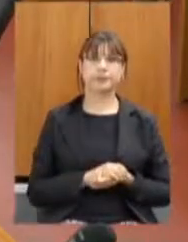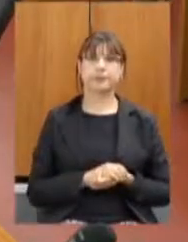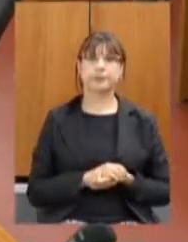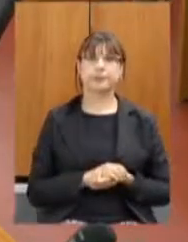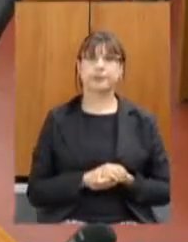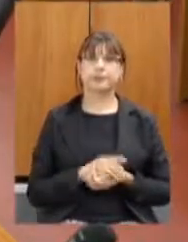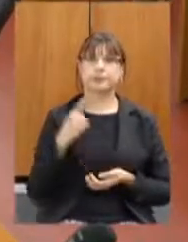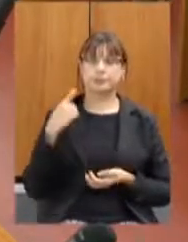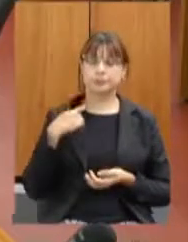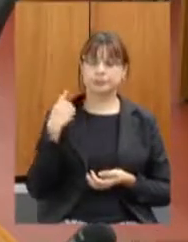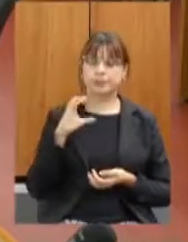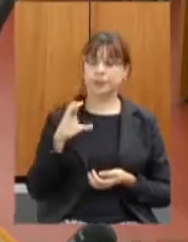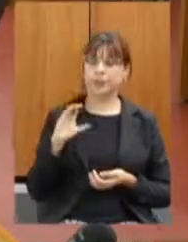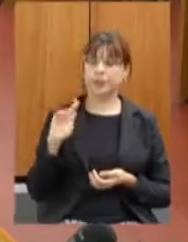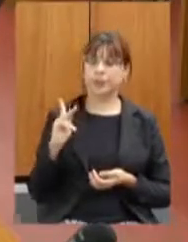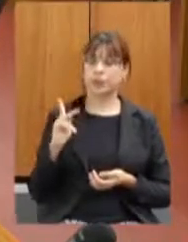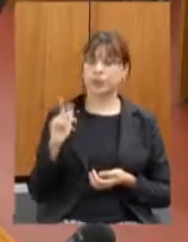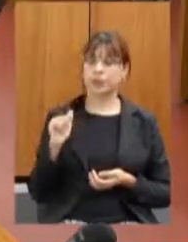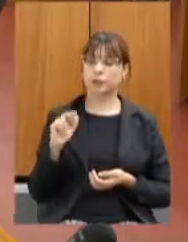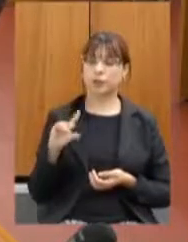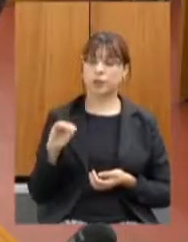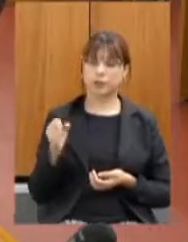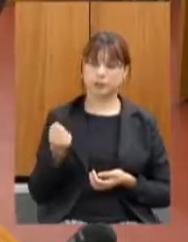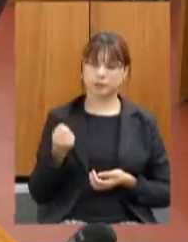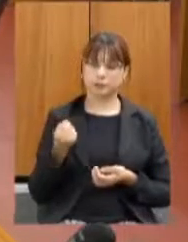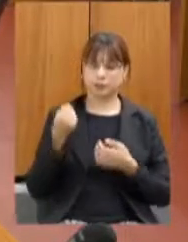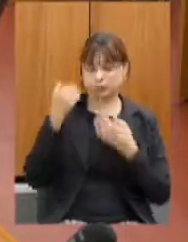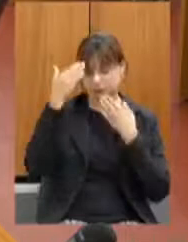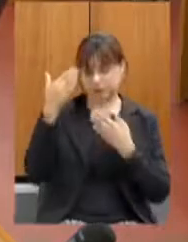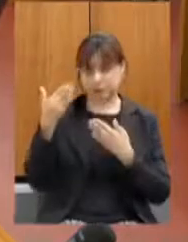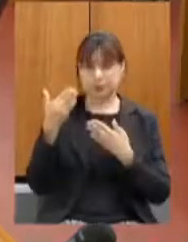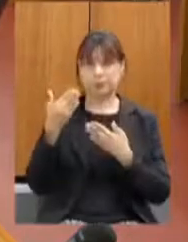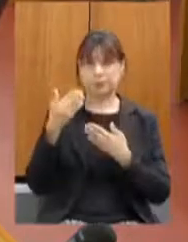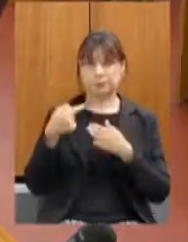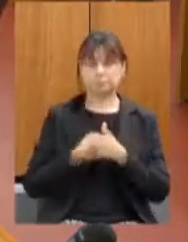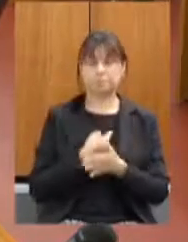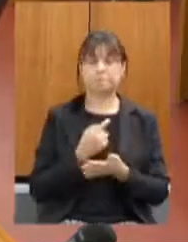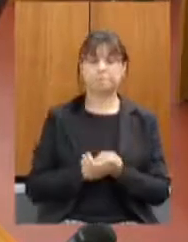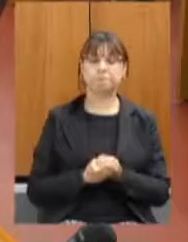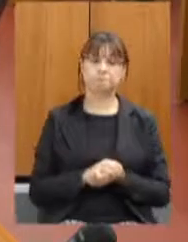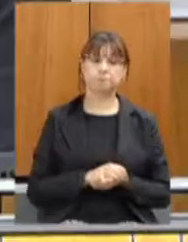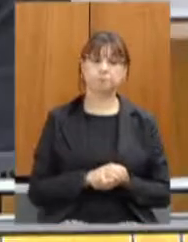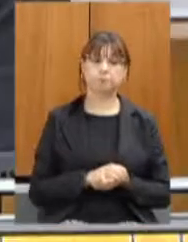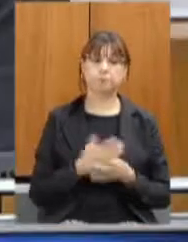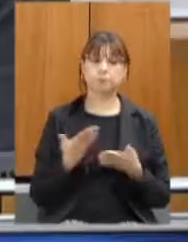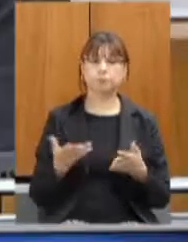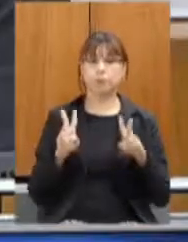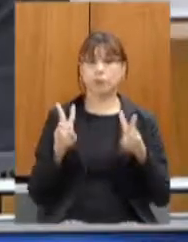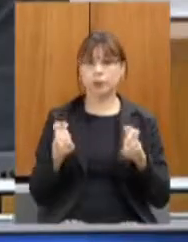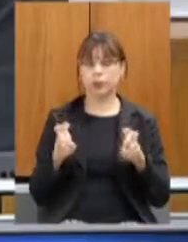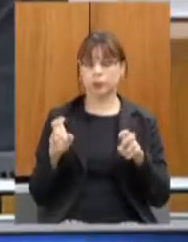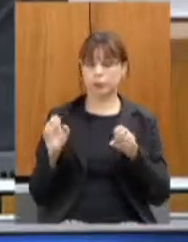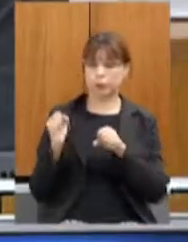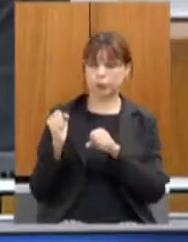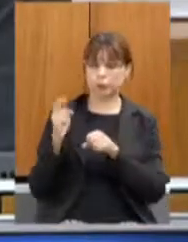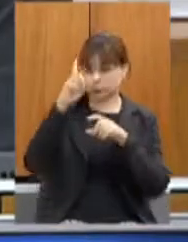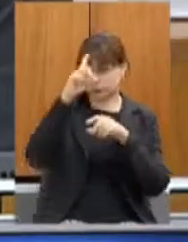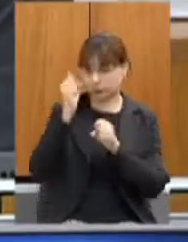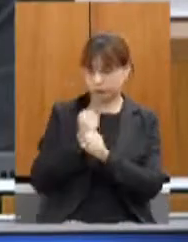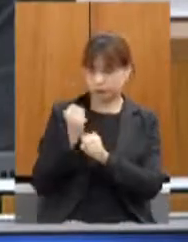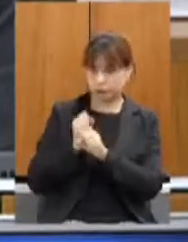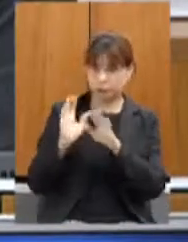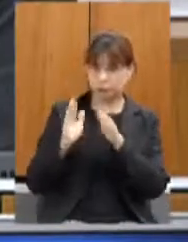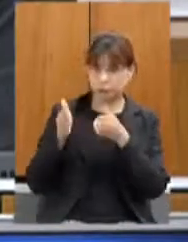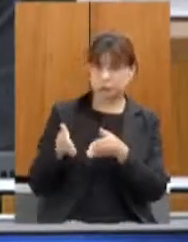o deputado Charles Santos obrigado pela pergunta em relação a imobilização do hospital de campanha